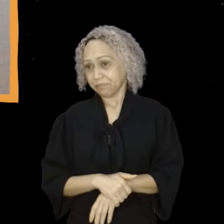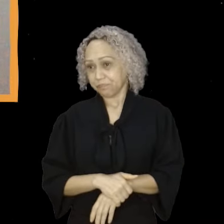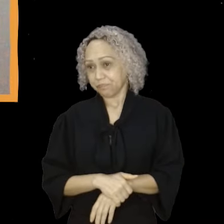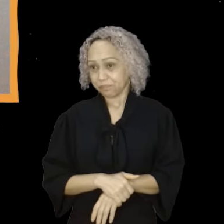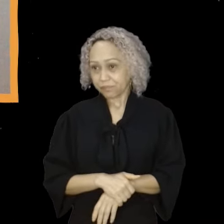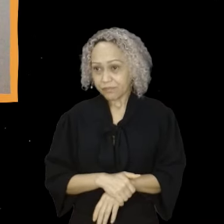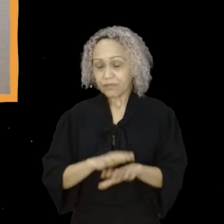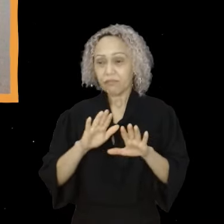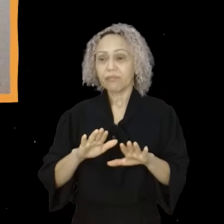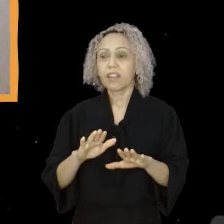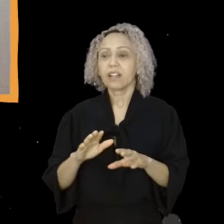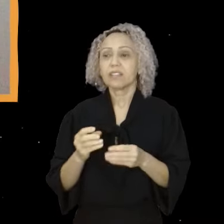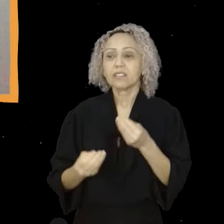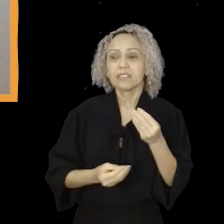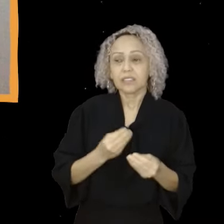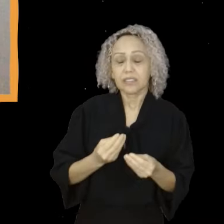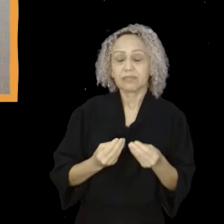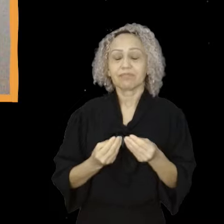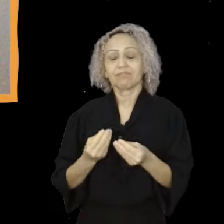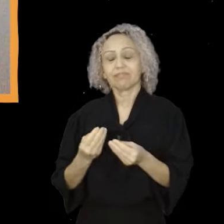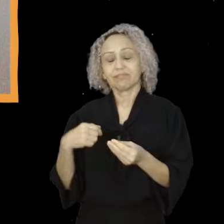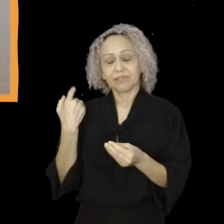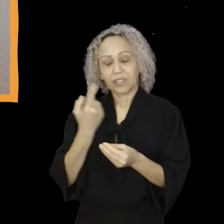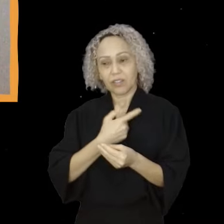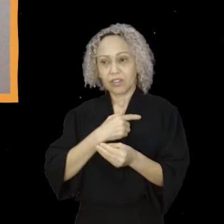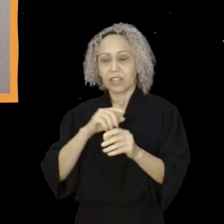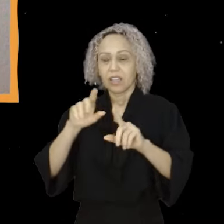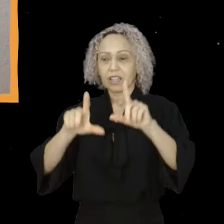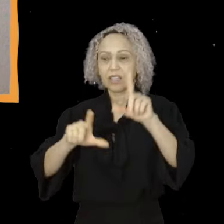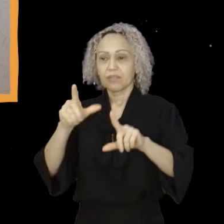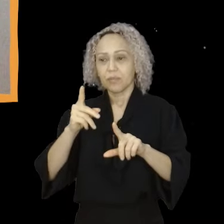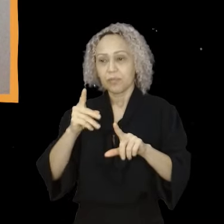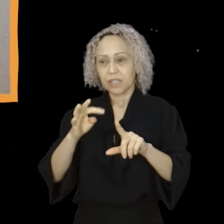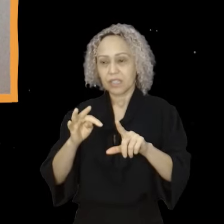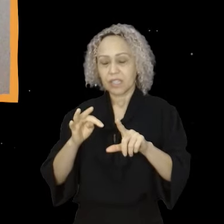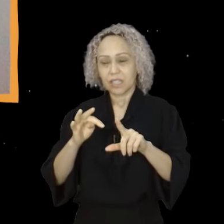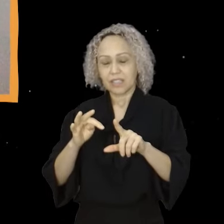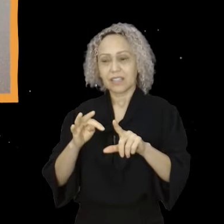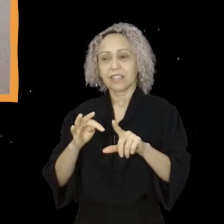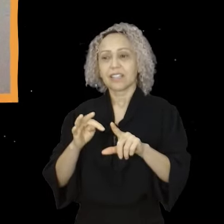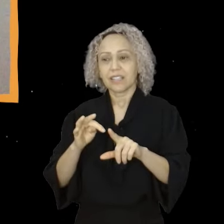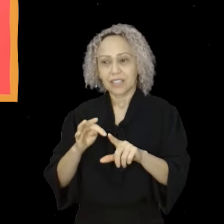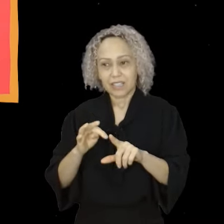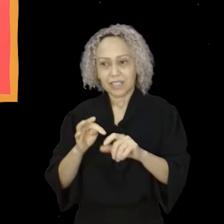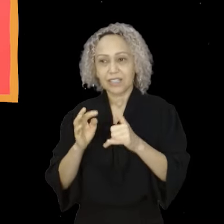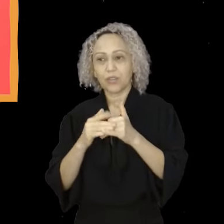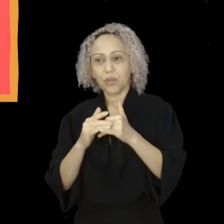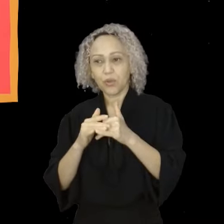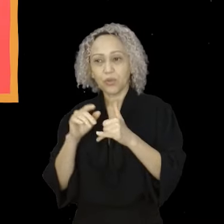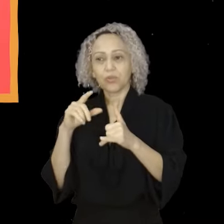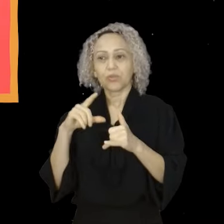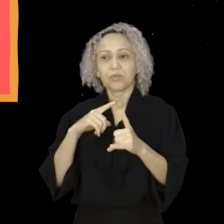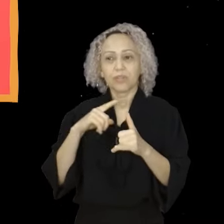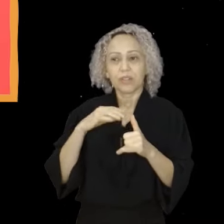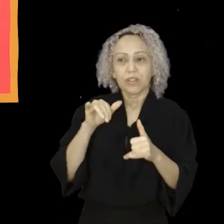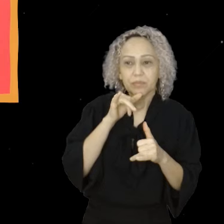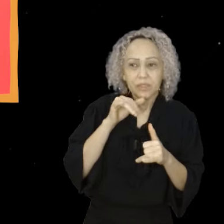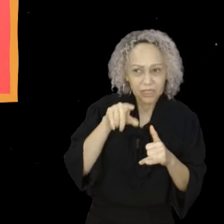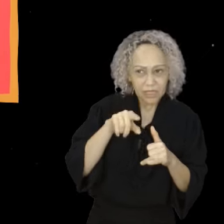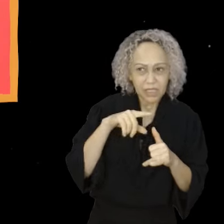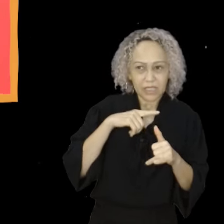na nossa playlist na TV PT no YouTube ou no nosso canal no Spotify para ver. É o episódio 19. E o cartaz "Toda uma